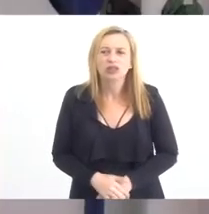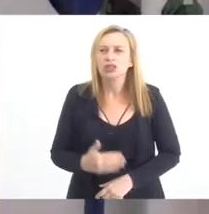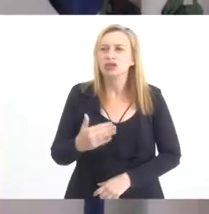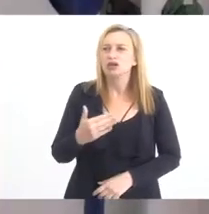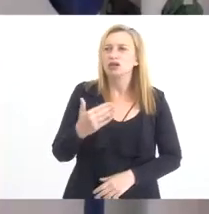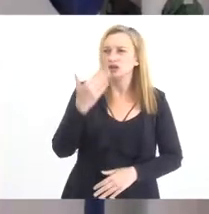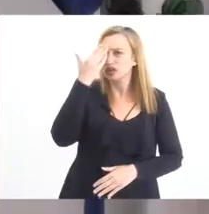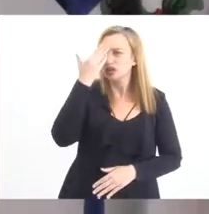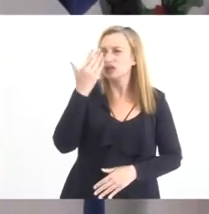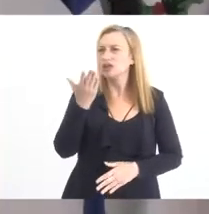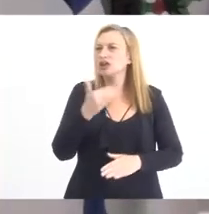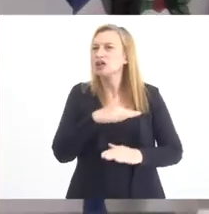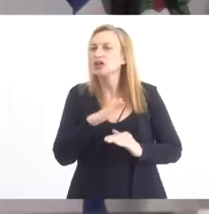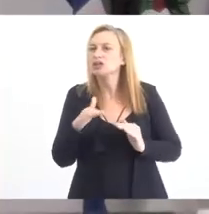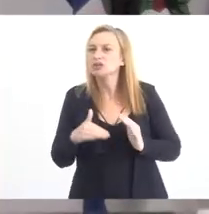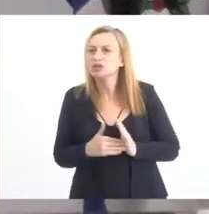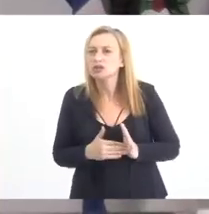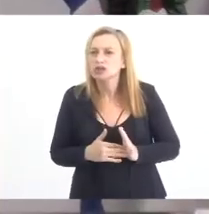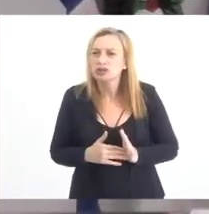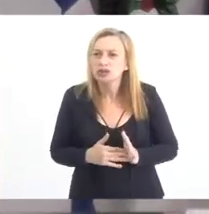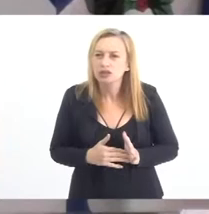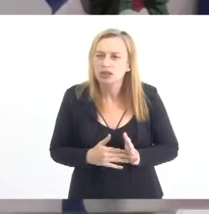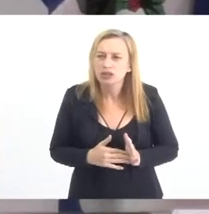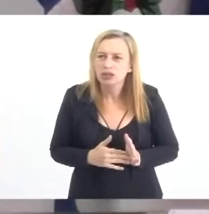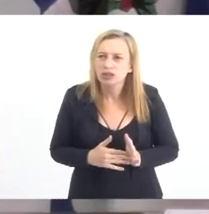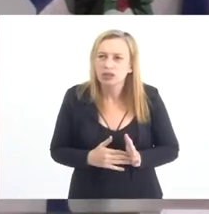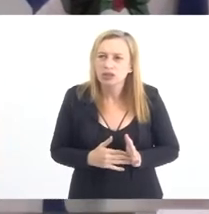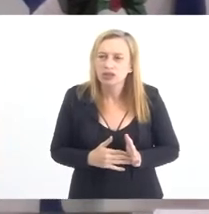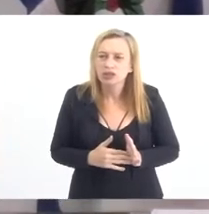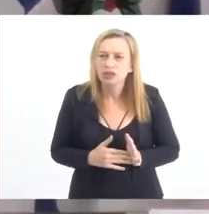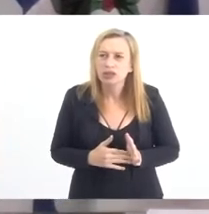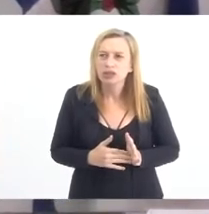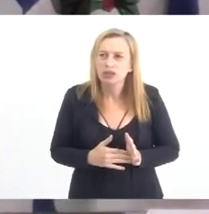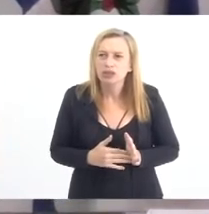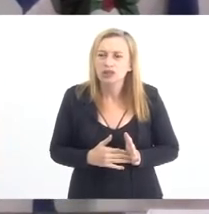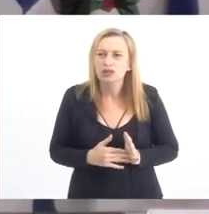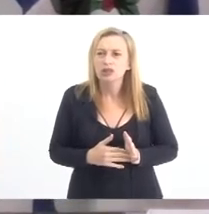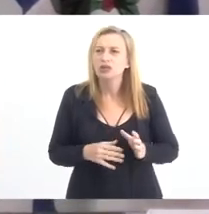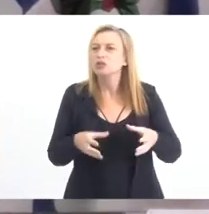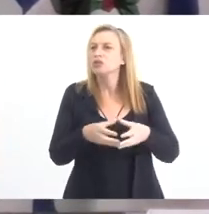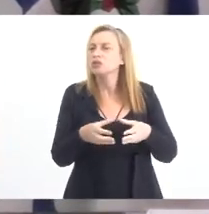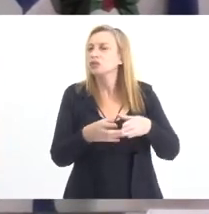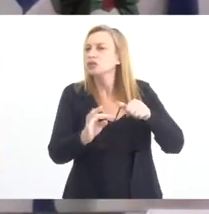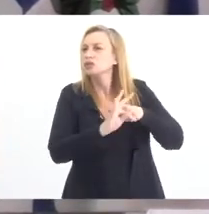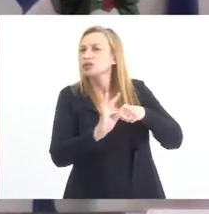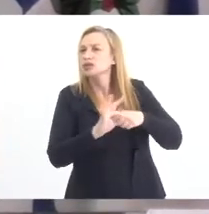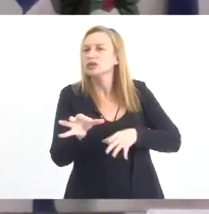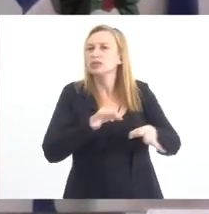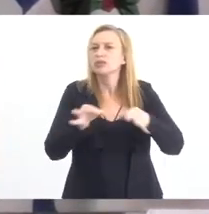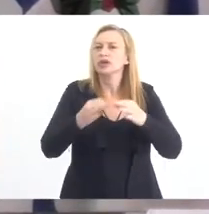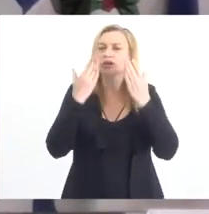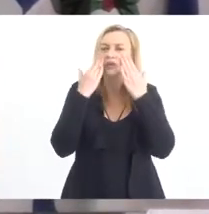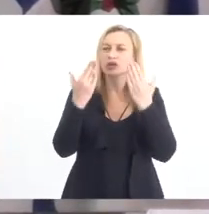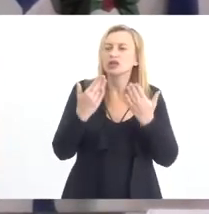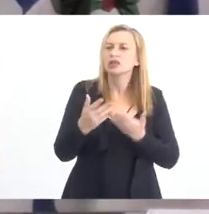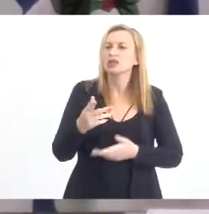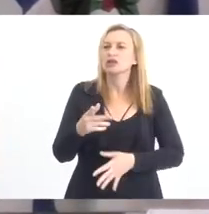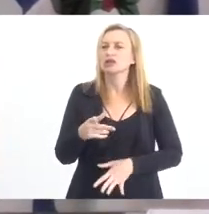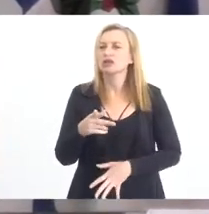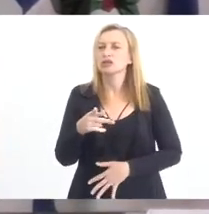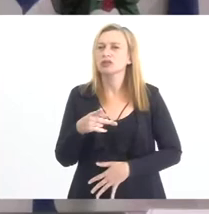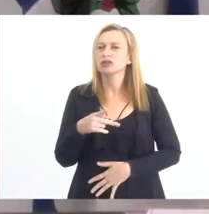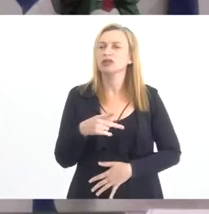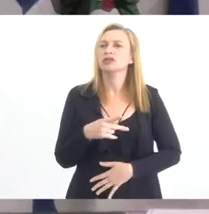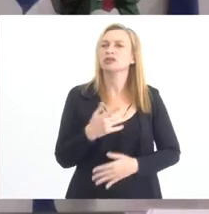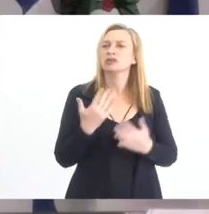todas. Enquanto a equipe técnica prepara a apresentação, faço aqui as minhas